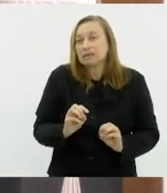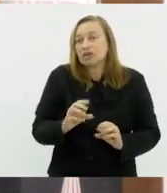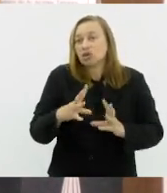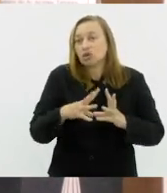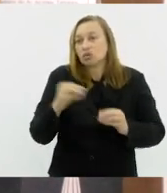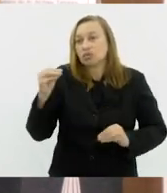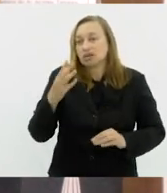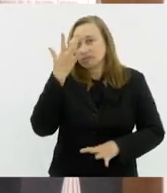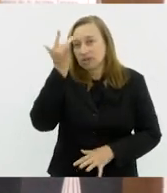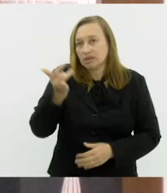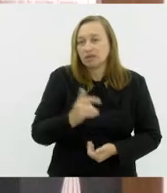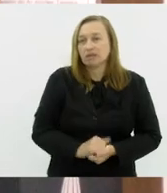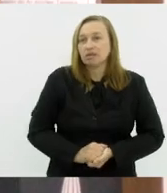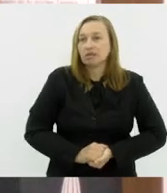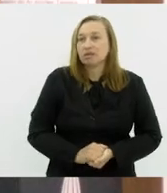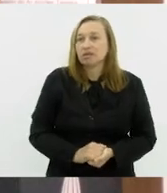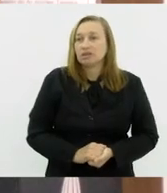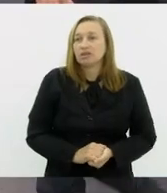amanhã.